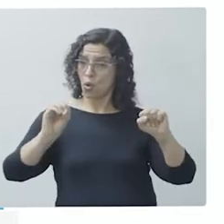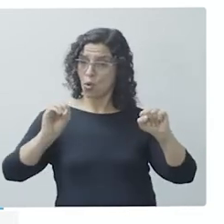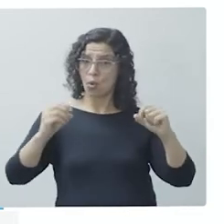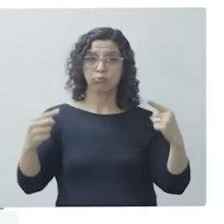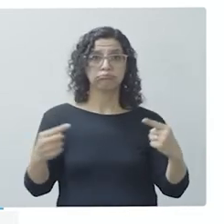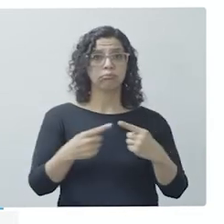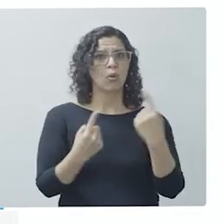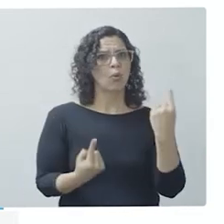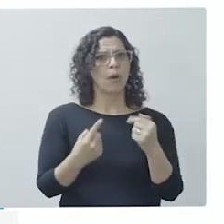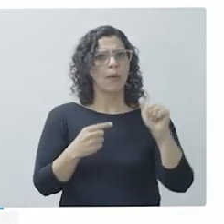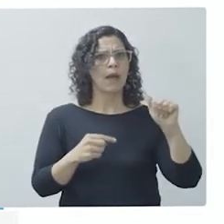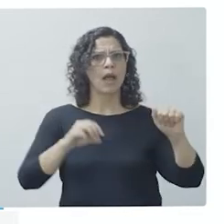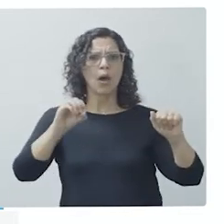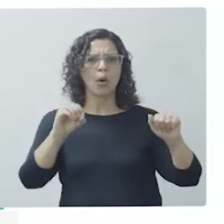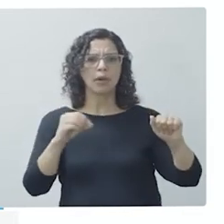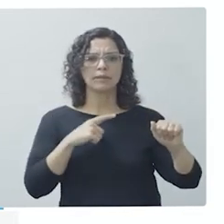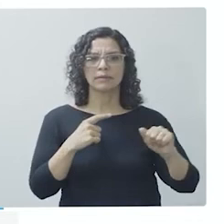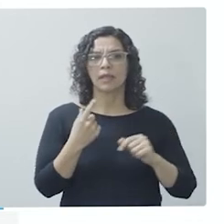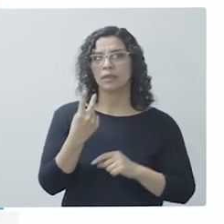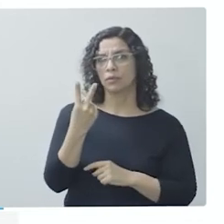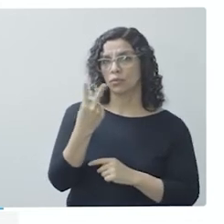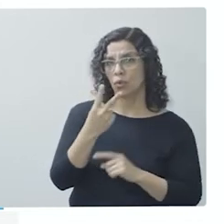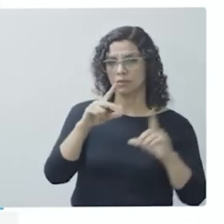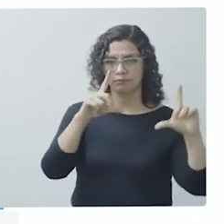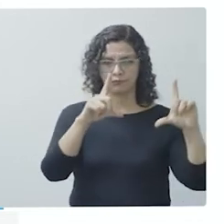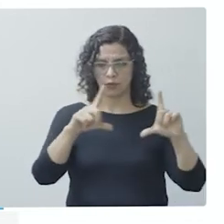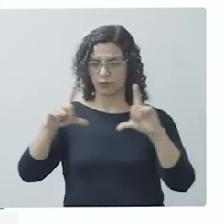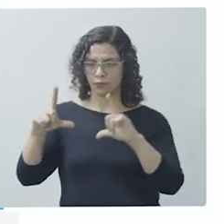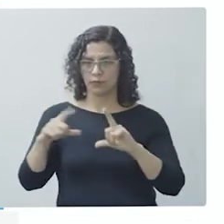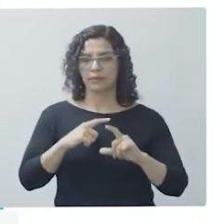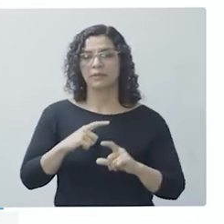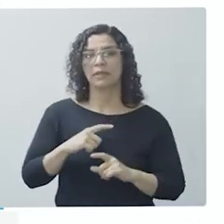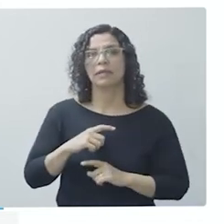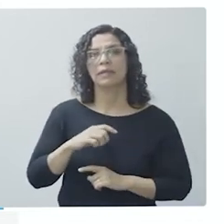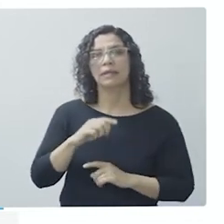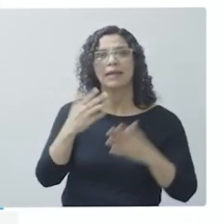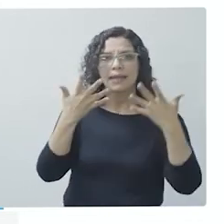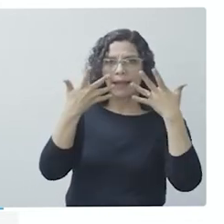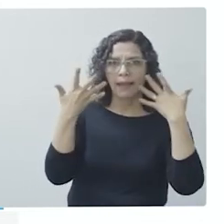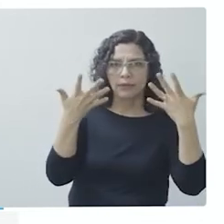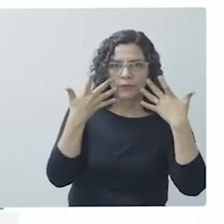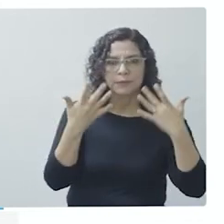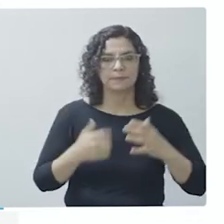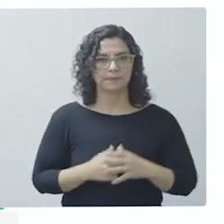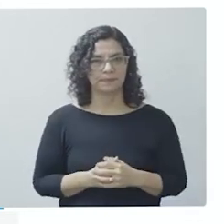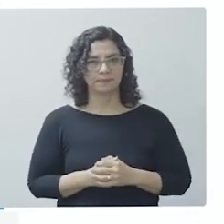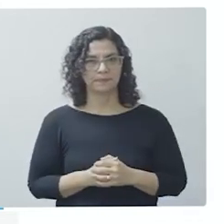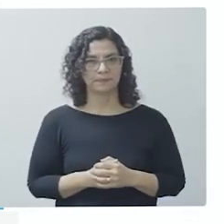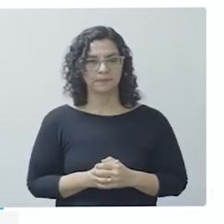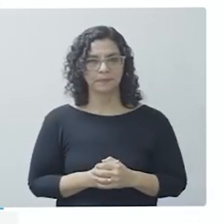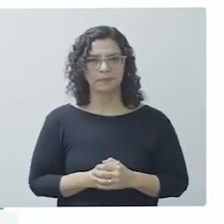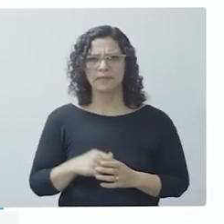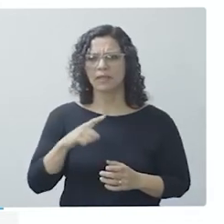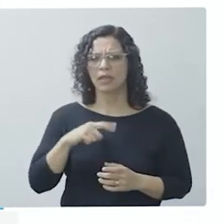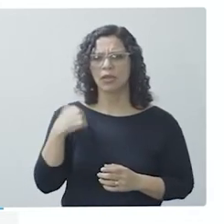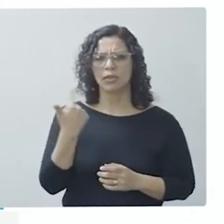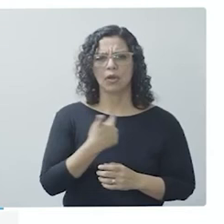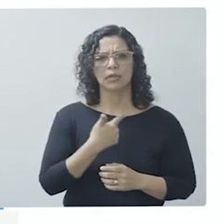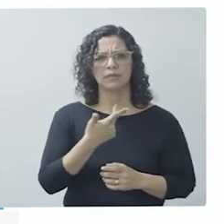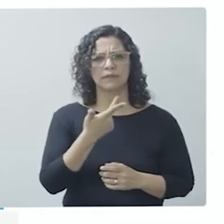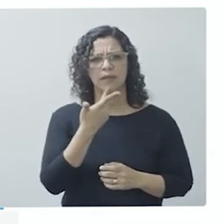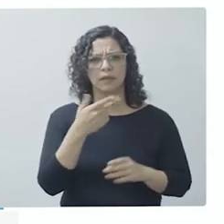o. Nós temos duas imagens. A primeira é do gato. Nós